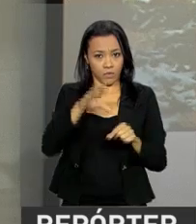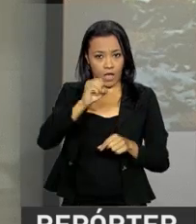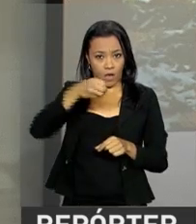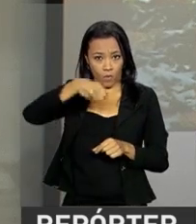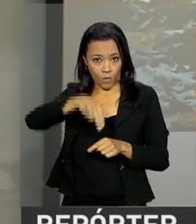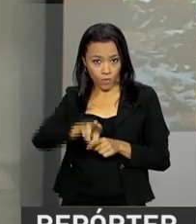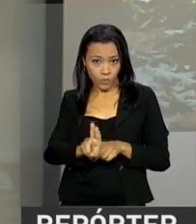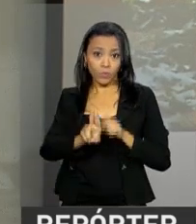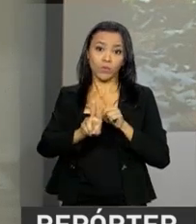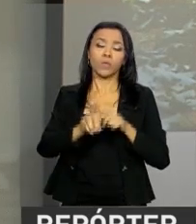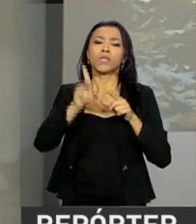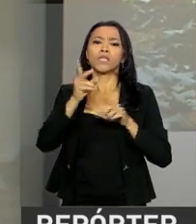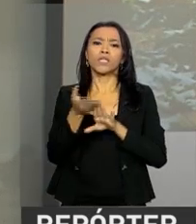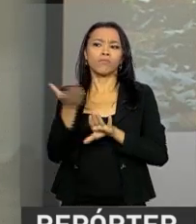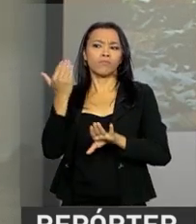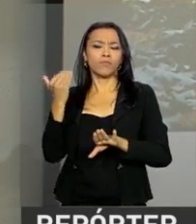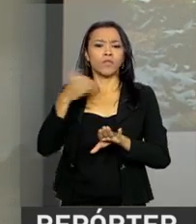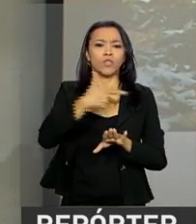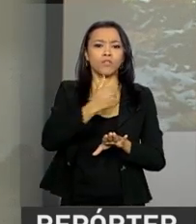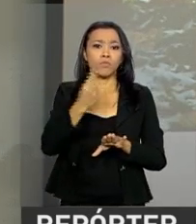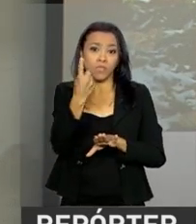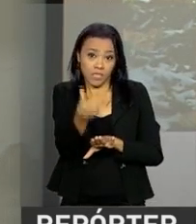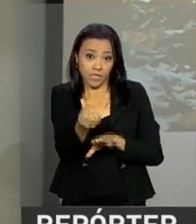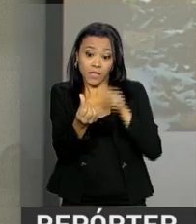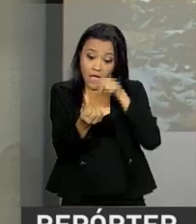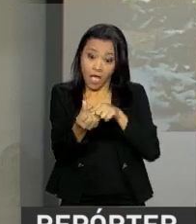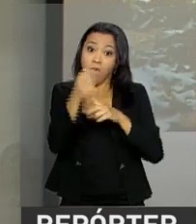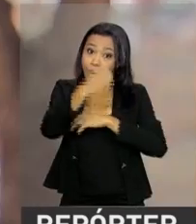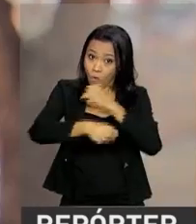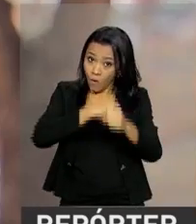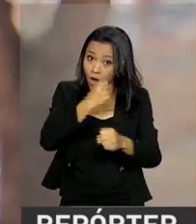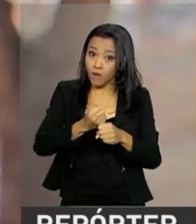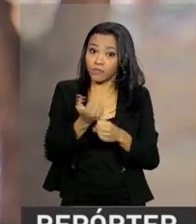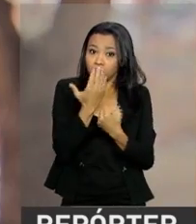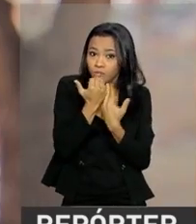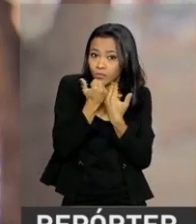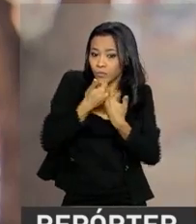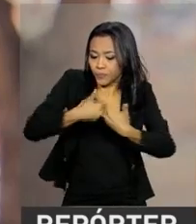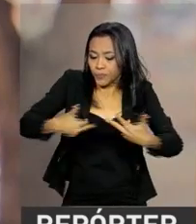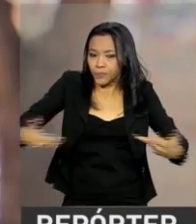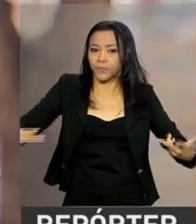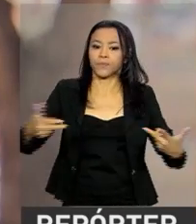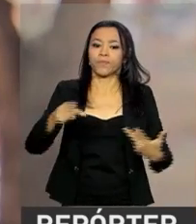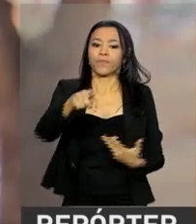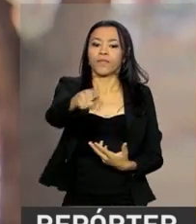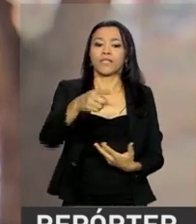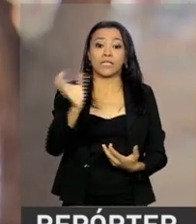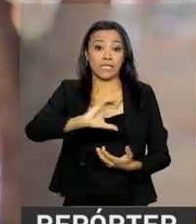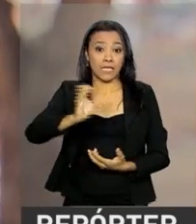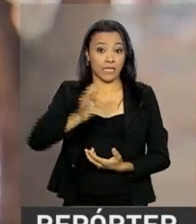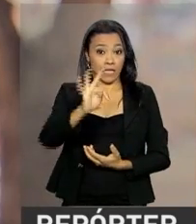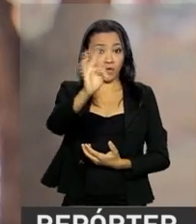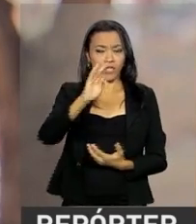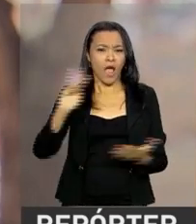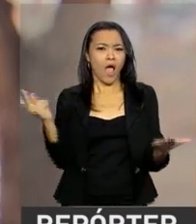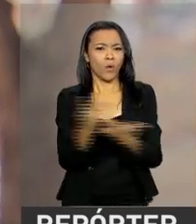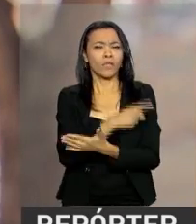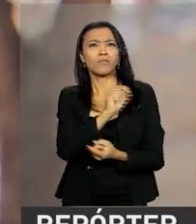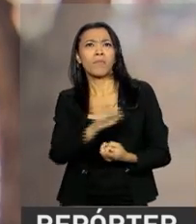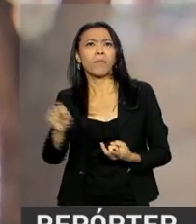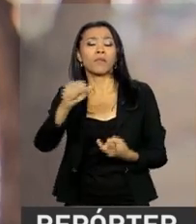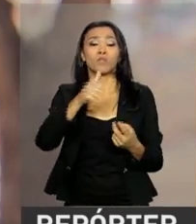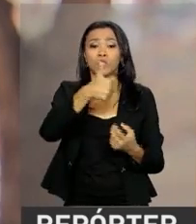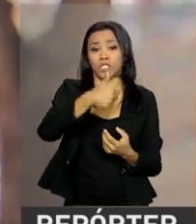a ONU que proclamou 2016 como ano das leguminosas a Semana Nacional de Ciência e Tecnologia acontece em todo o Brasil do dia